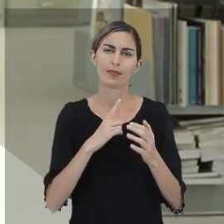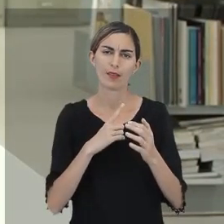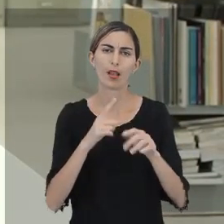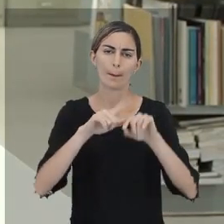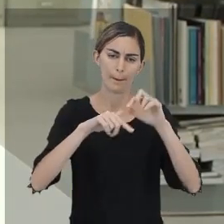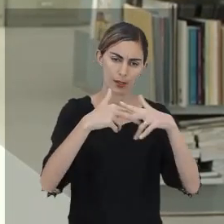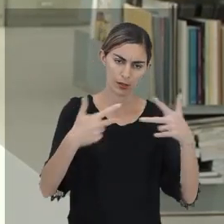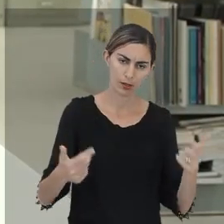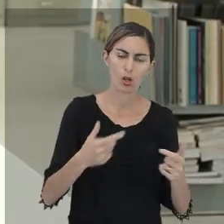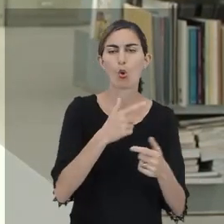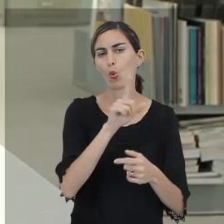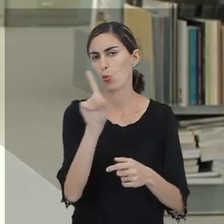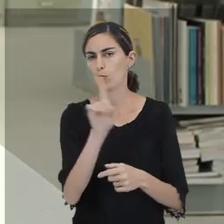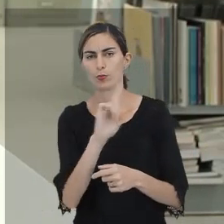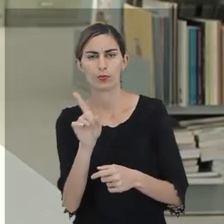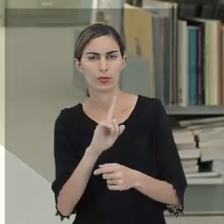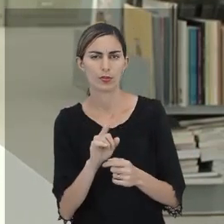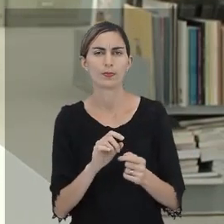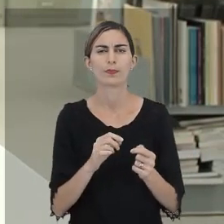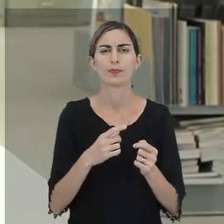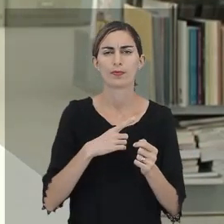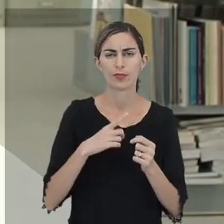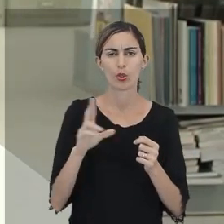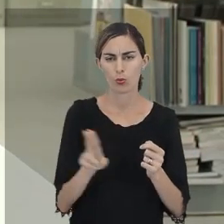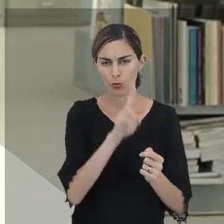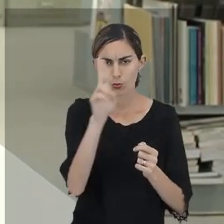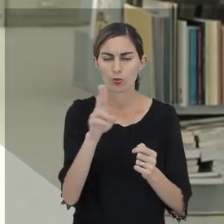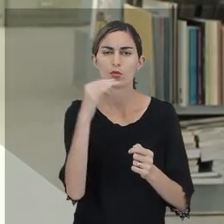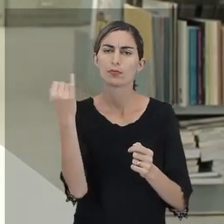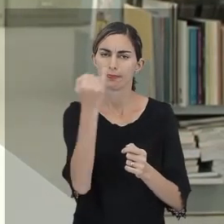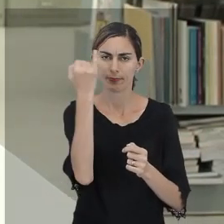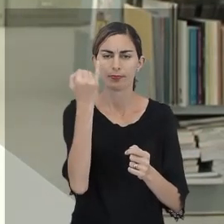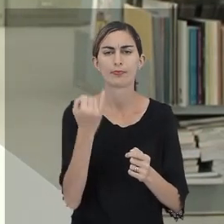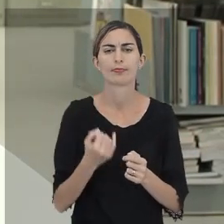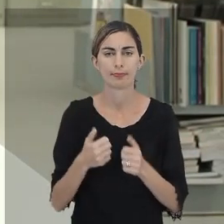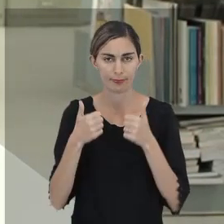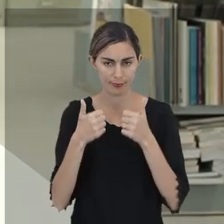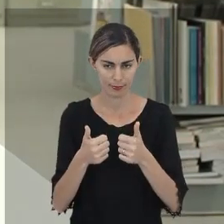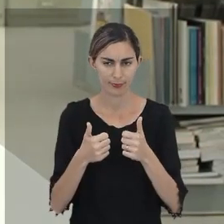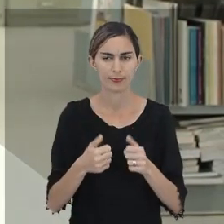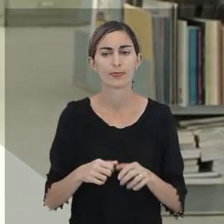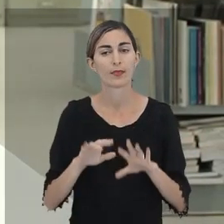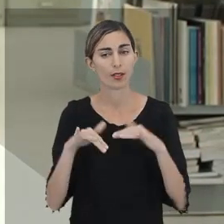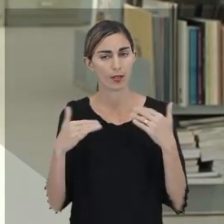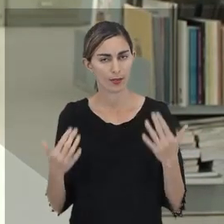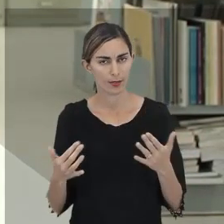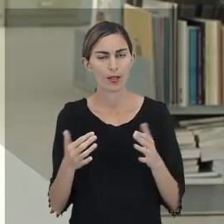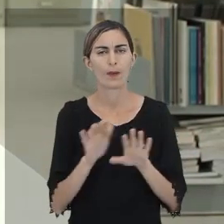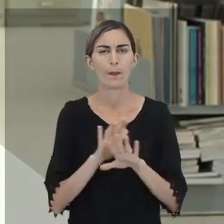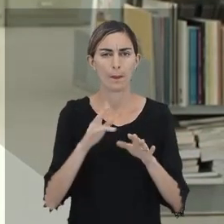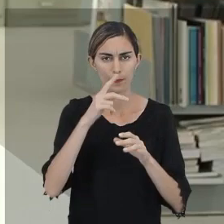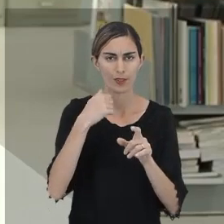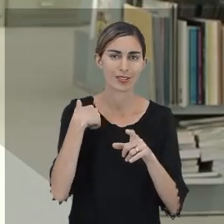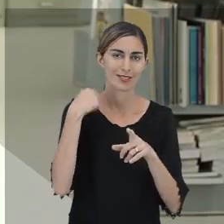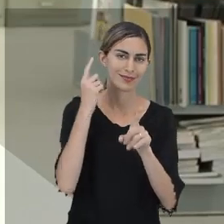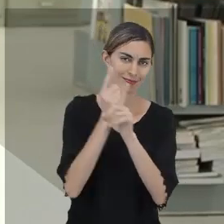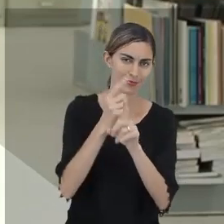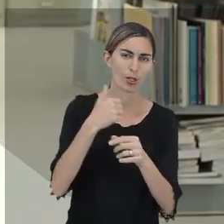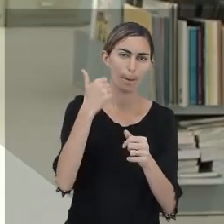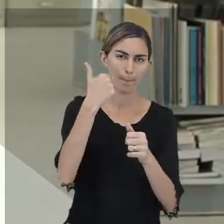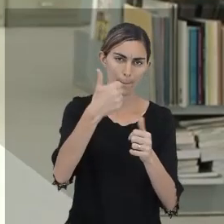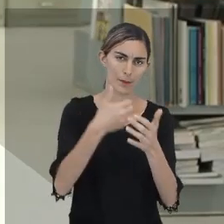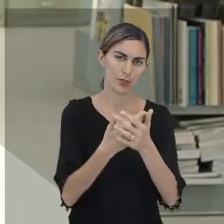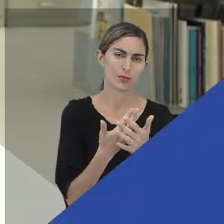que é pra você saber que existe também são bastante úteis na sua aplicação beleza então é isso pessoal a gente se vê na aba na